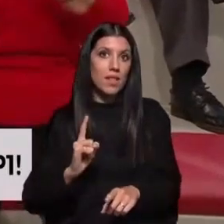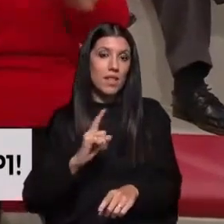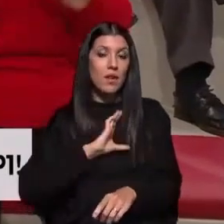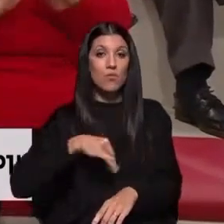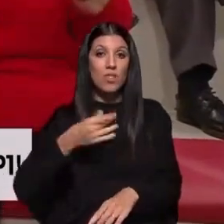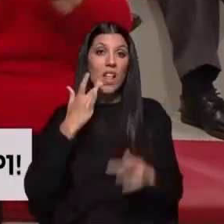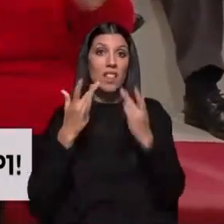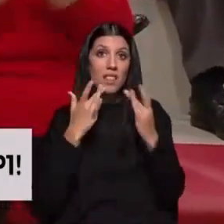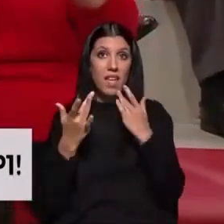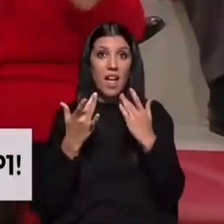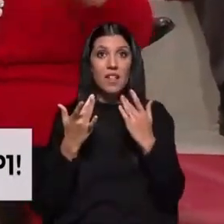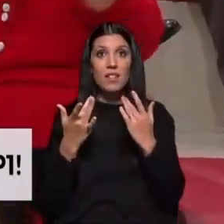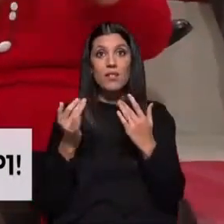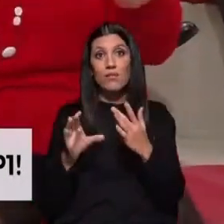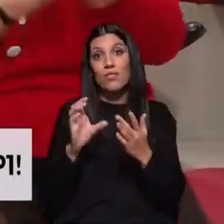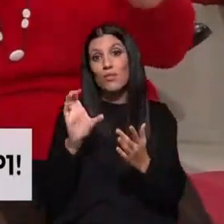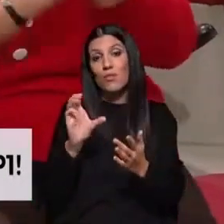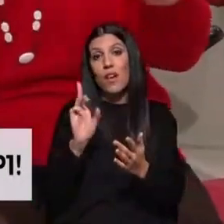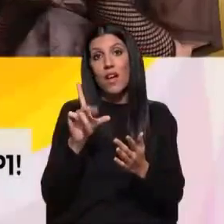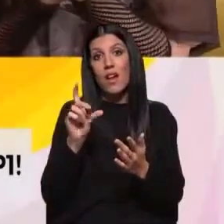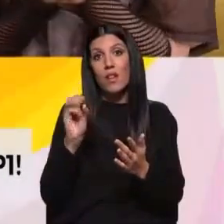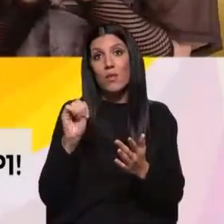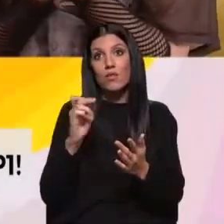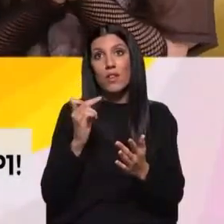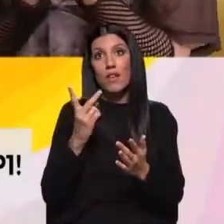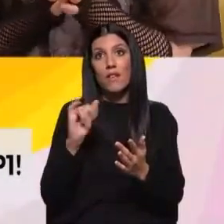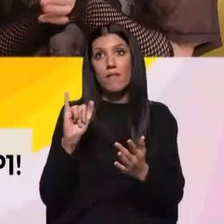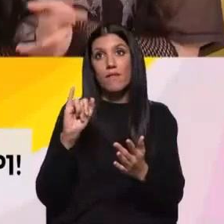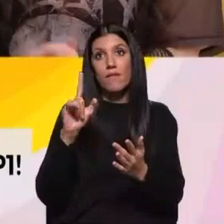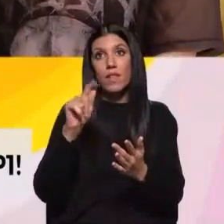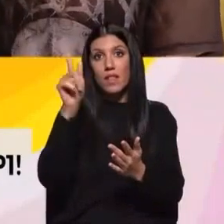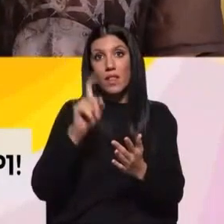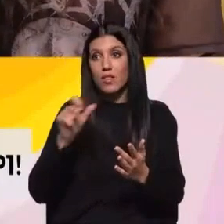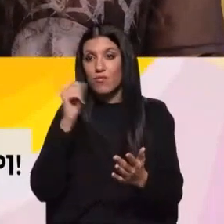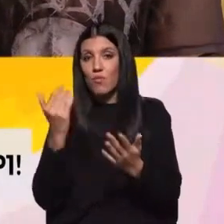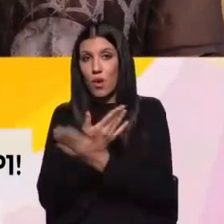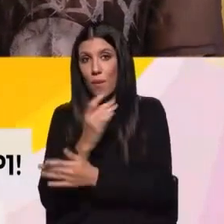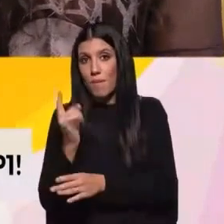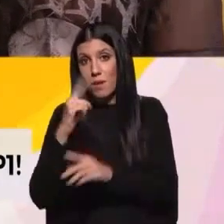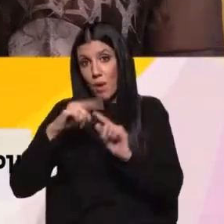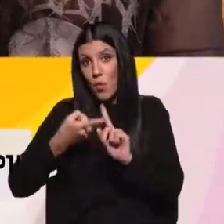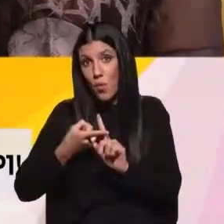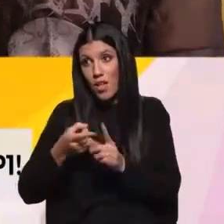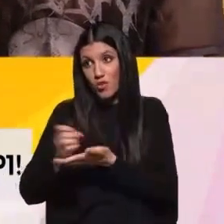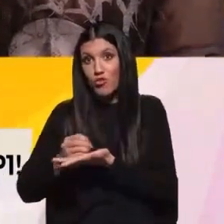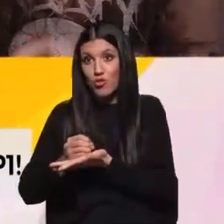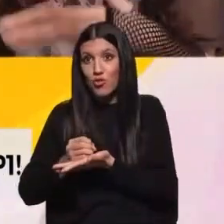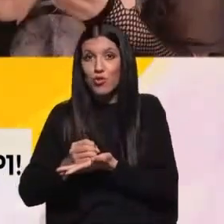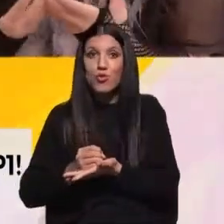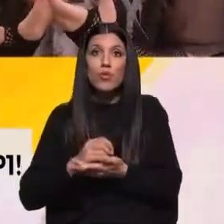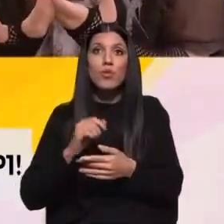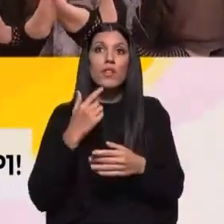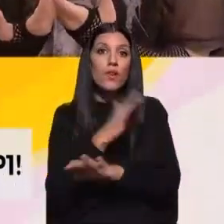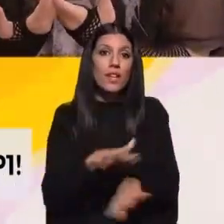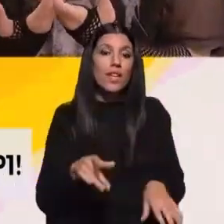Mas... Não quero mais aplaudir a Carlos Avilés. Não quero mais. O grande Carlos Avilés. Sim. E para os miúdos o mais importante é o